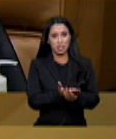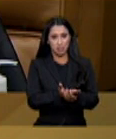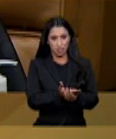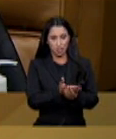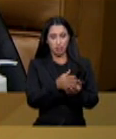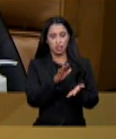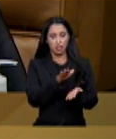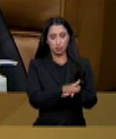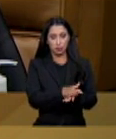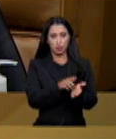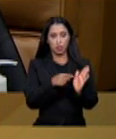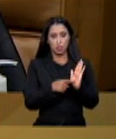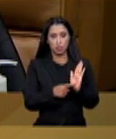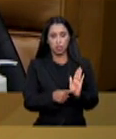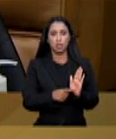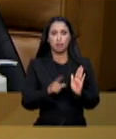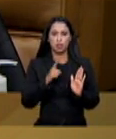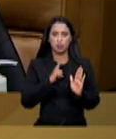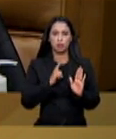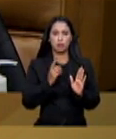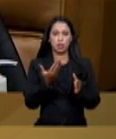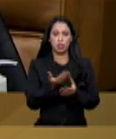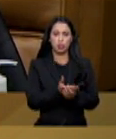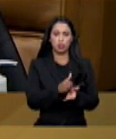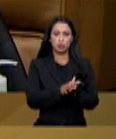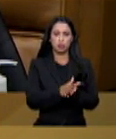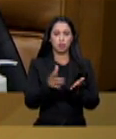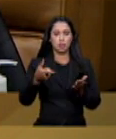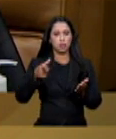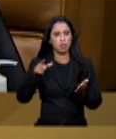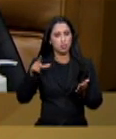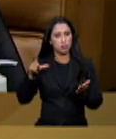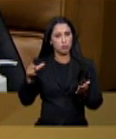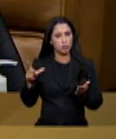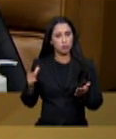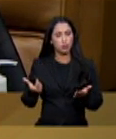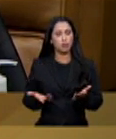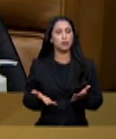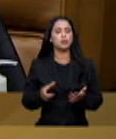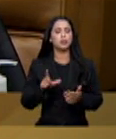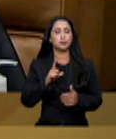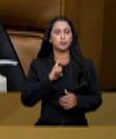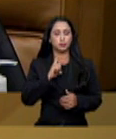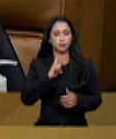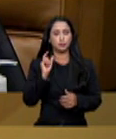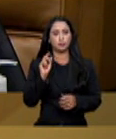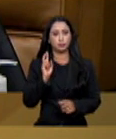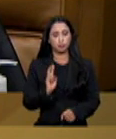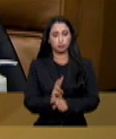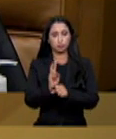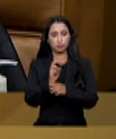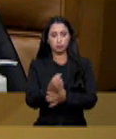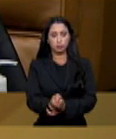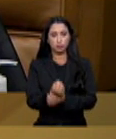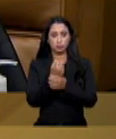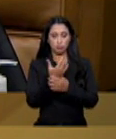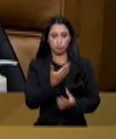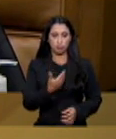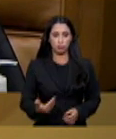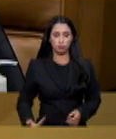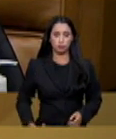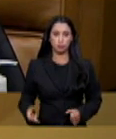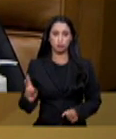uma relação de precedência condicionada dos princípios da proteção da segurança pública,